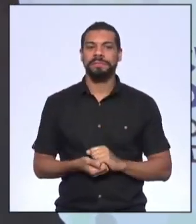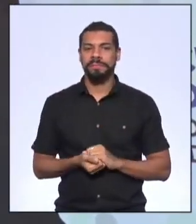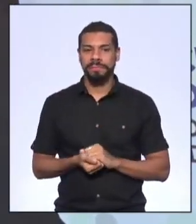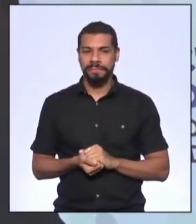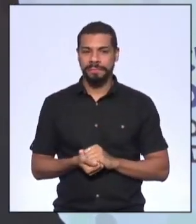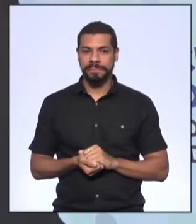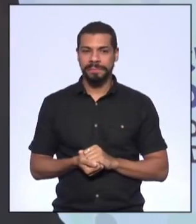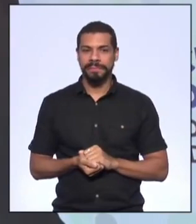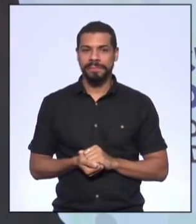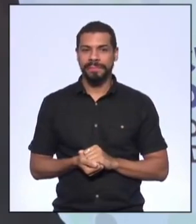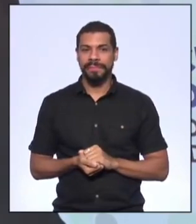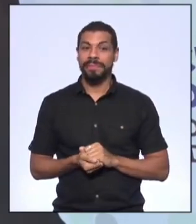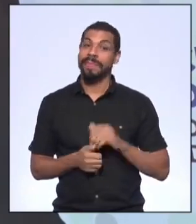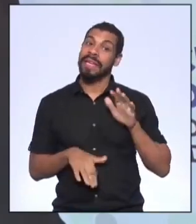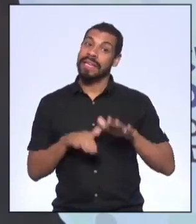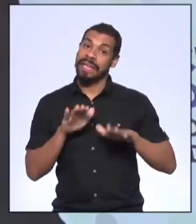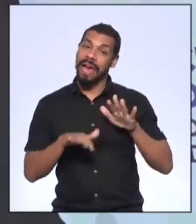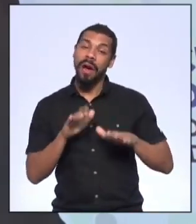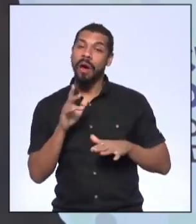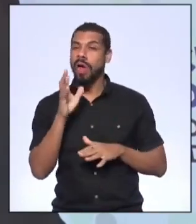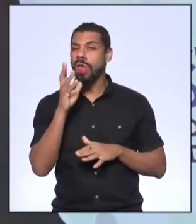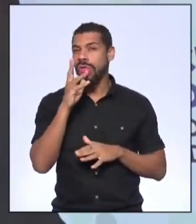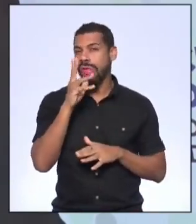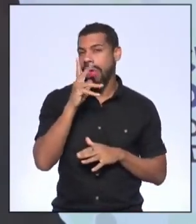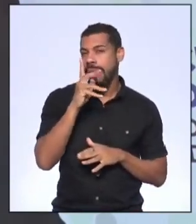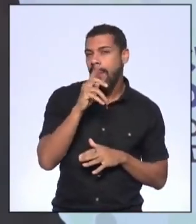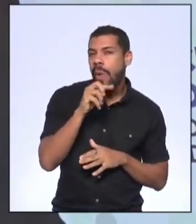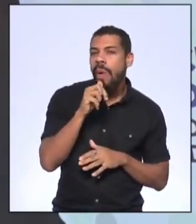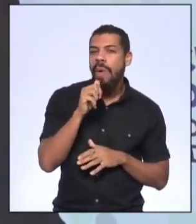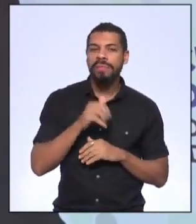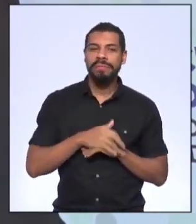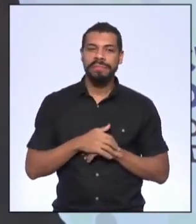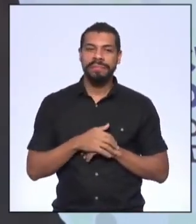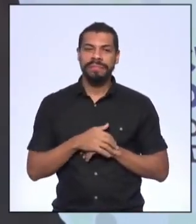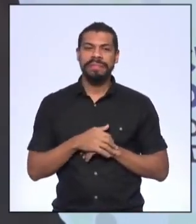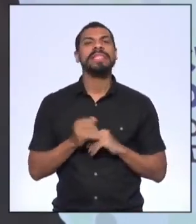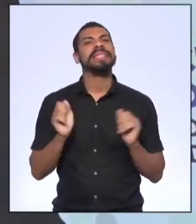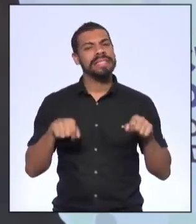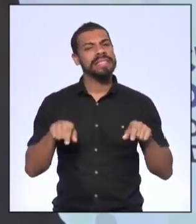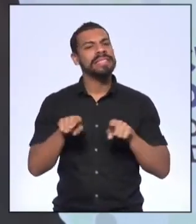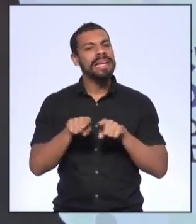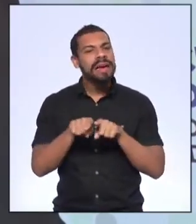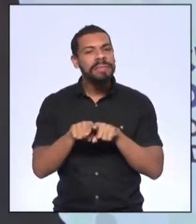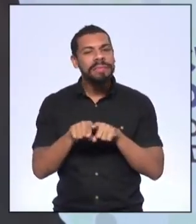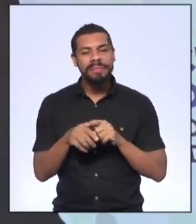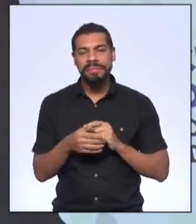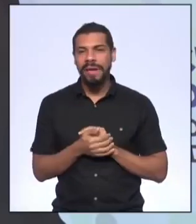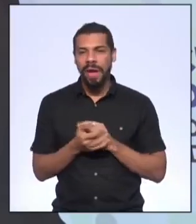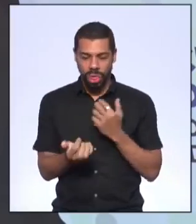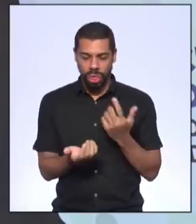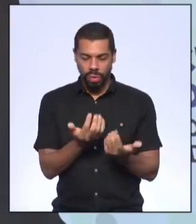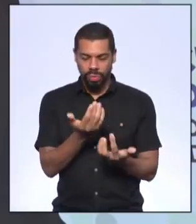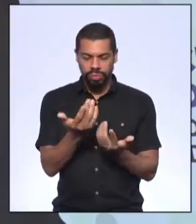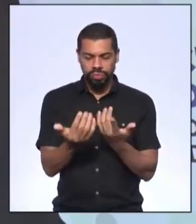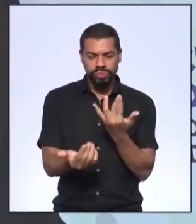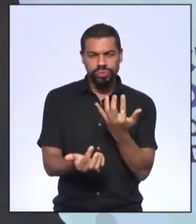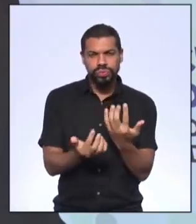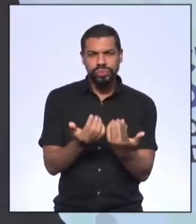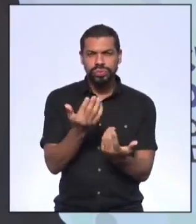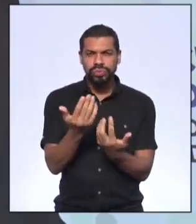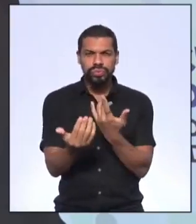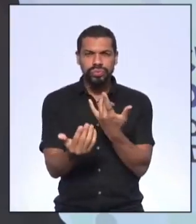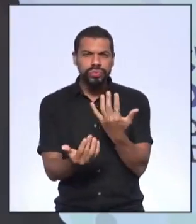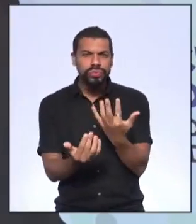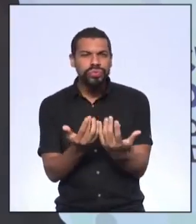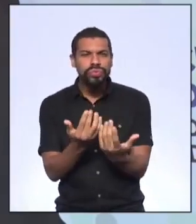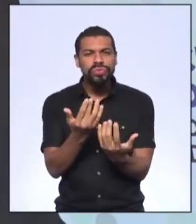A eficiência depende do material, depende da área. E outra, tá tendo variação também ali, né? Na fonte de calor. Essa variação provoca